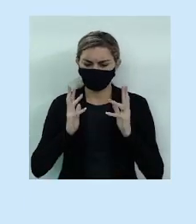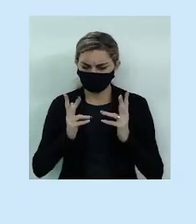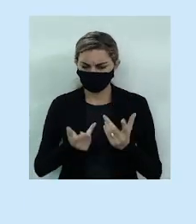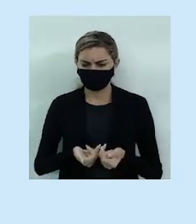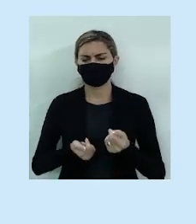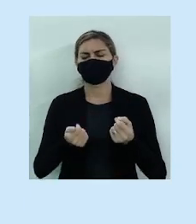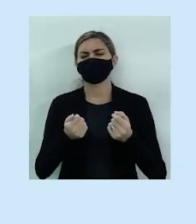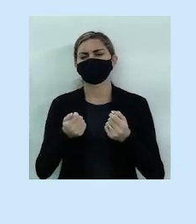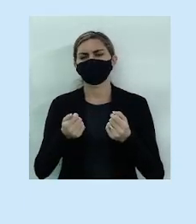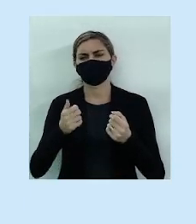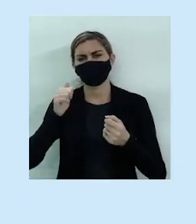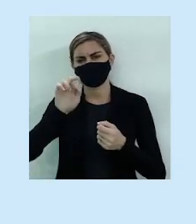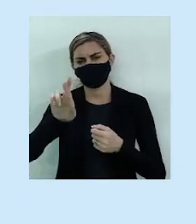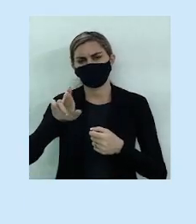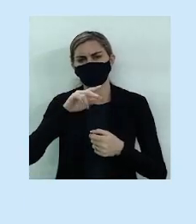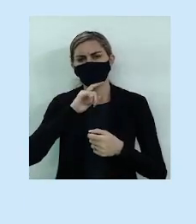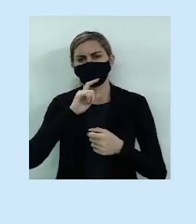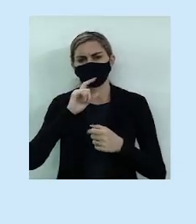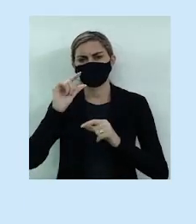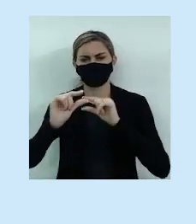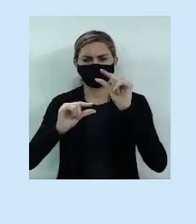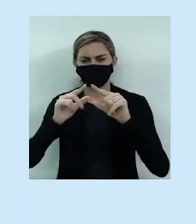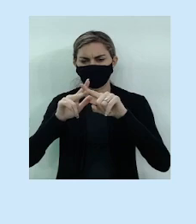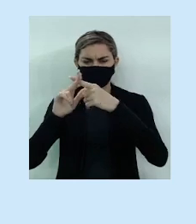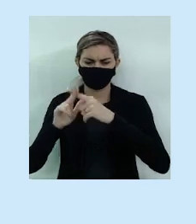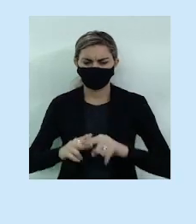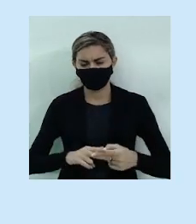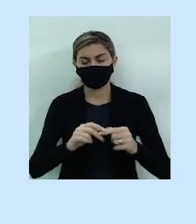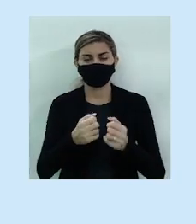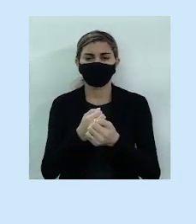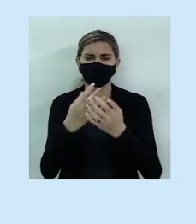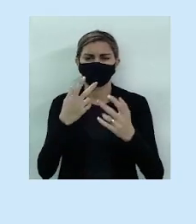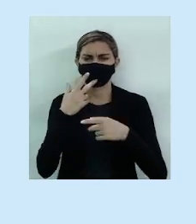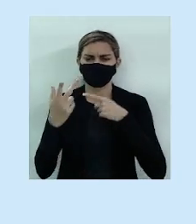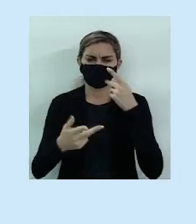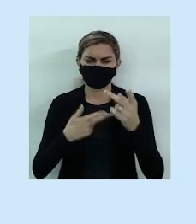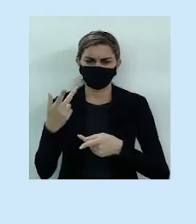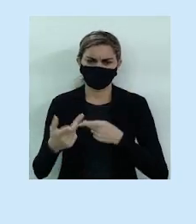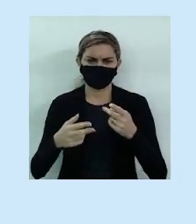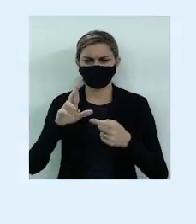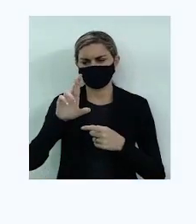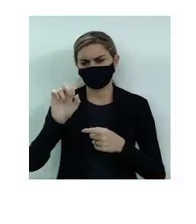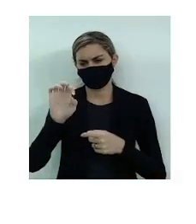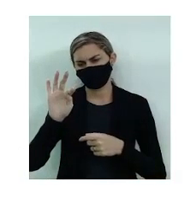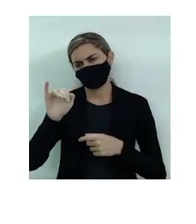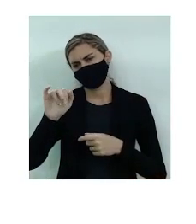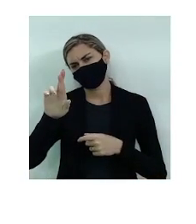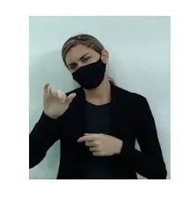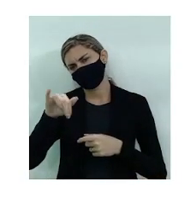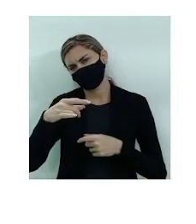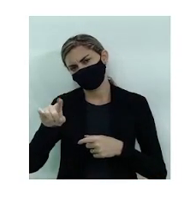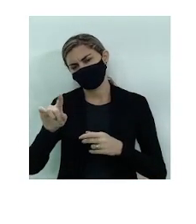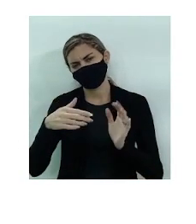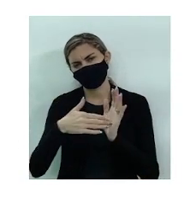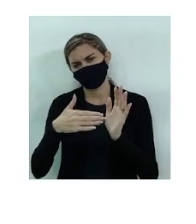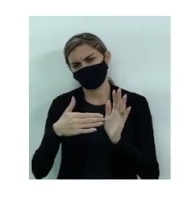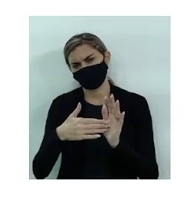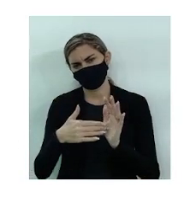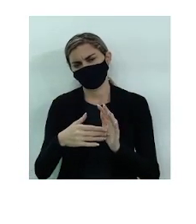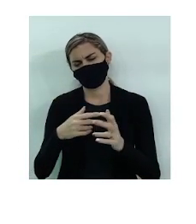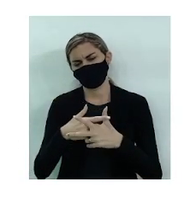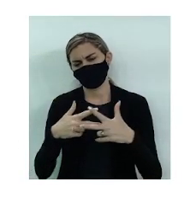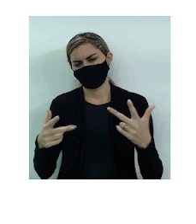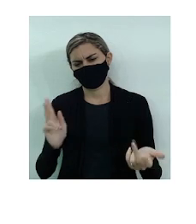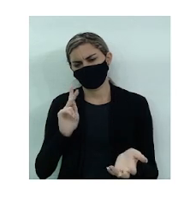higienizar, né, acondicionar, pequenos reparos. Quando a gente fala em restauração, seria o último ponto, é uma